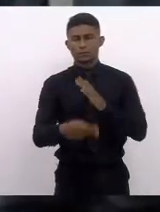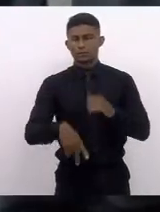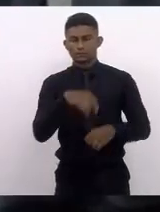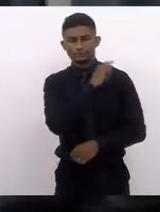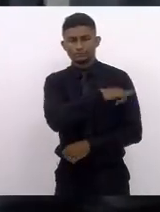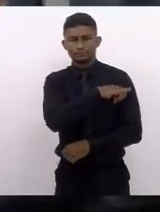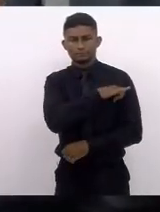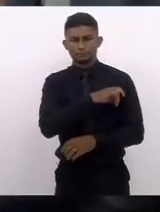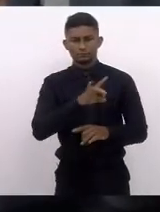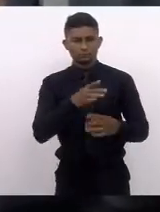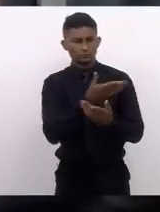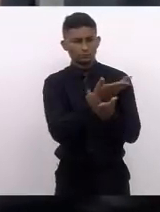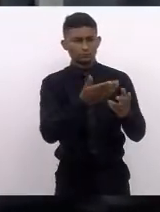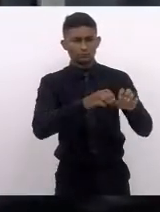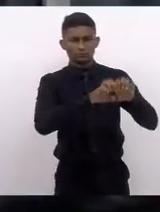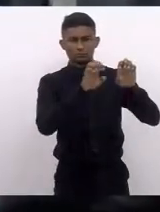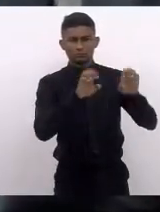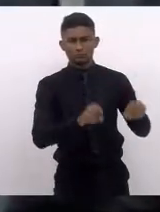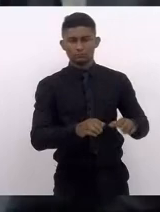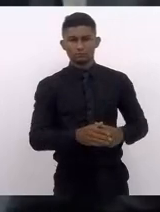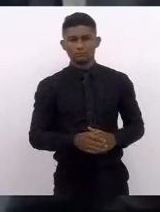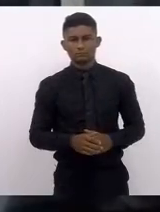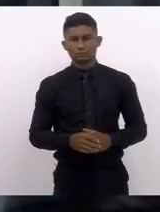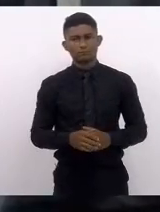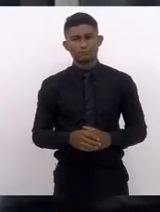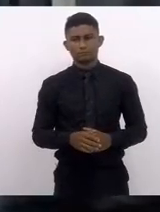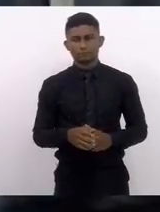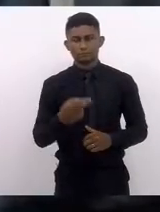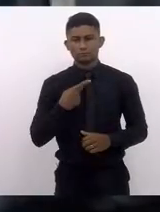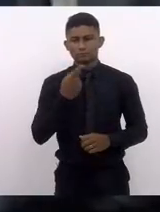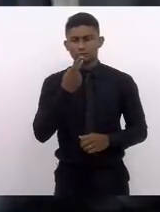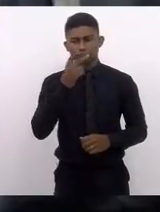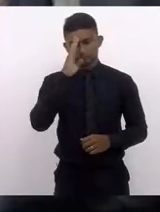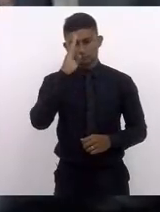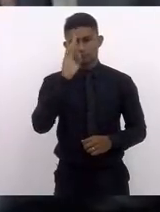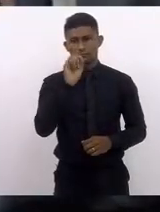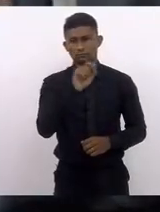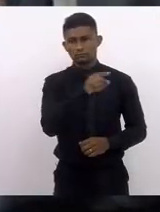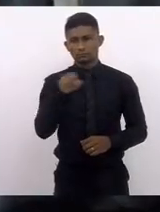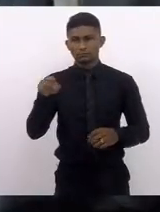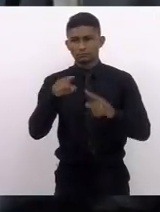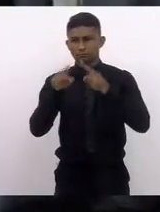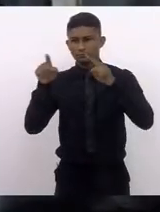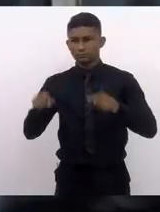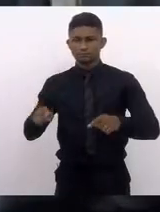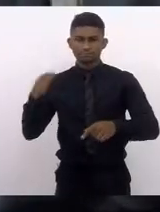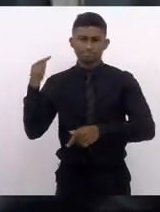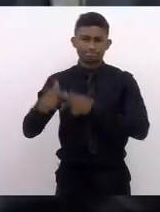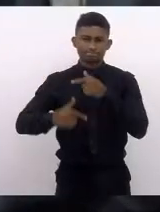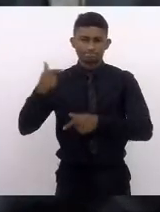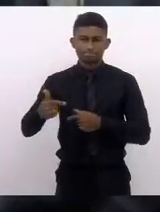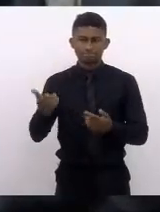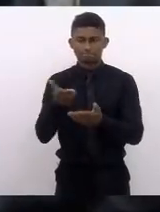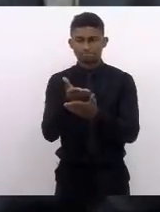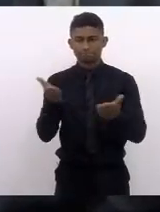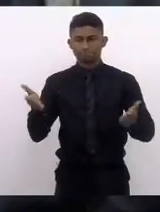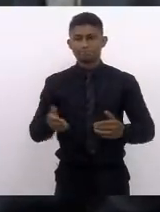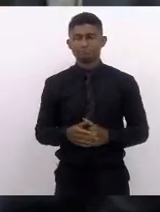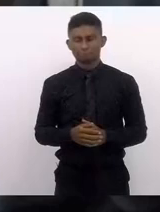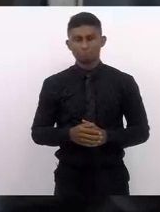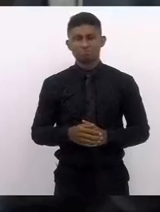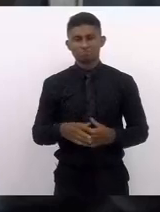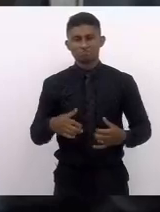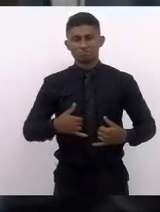apenas as estruturas físicas ou maquinário me referia sobretudo aos trabalhadores e as trabalhadoras da Cedae